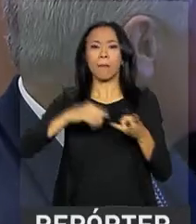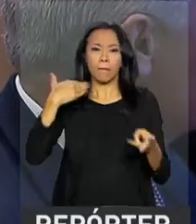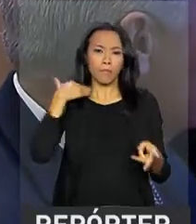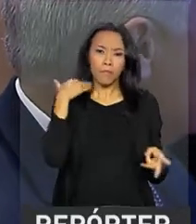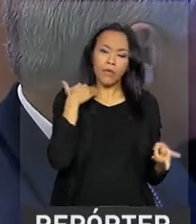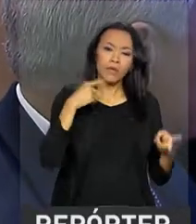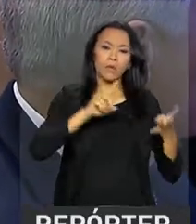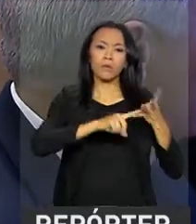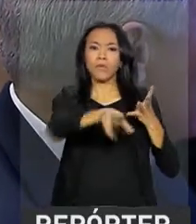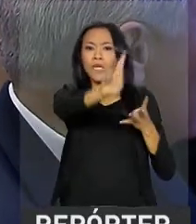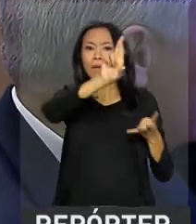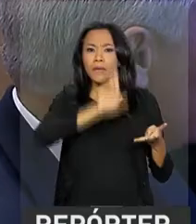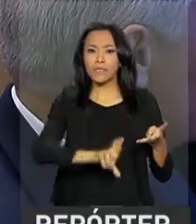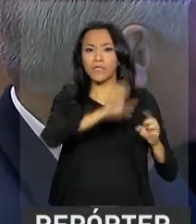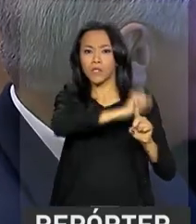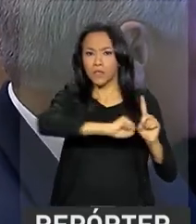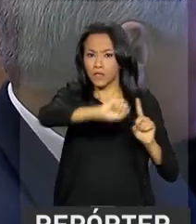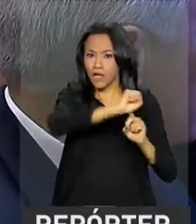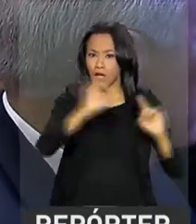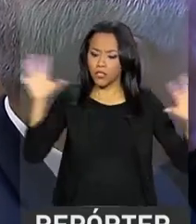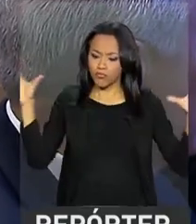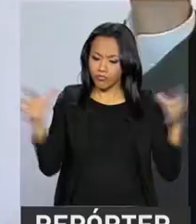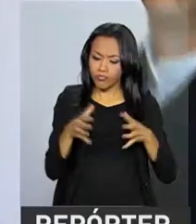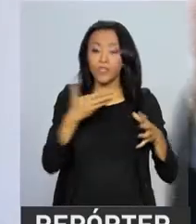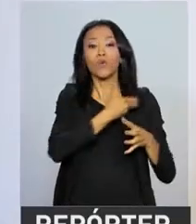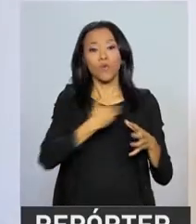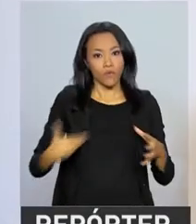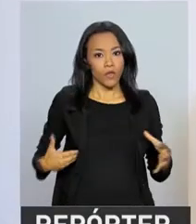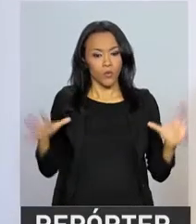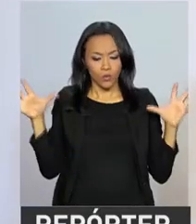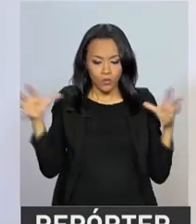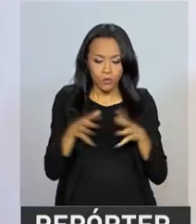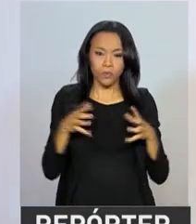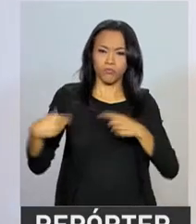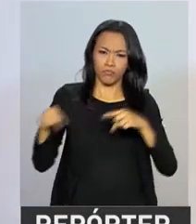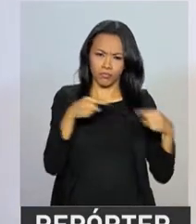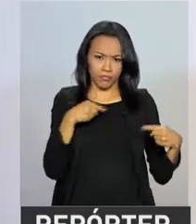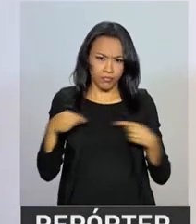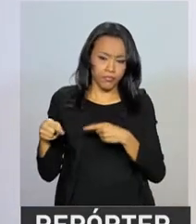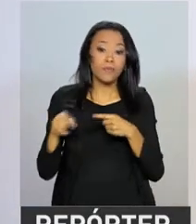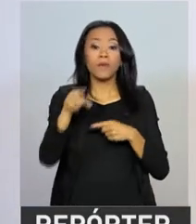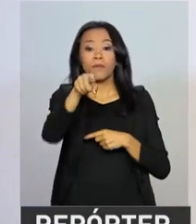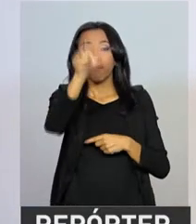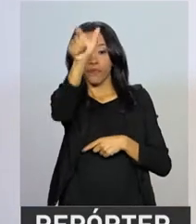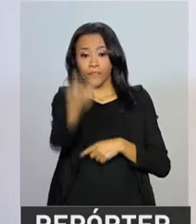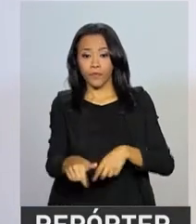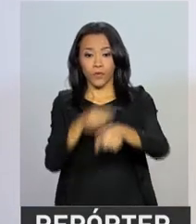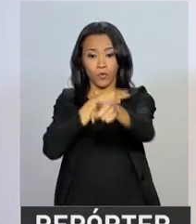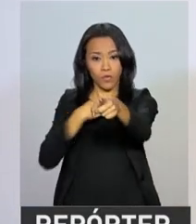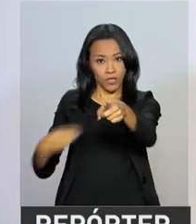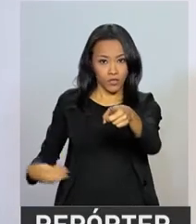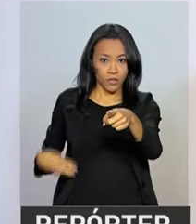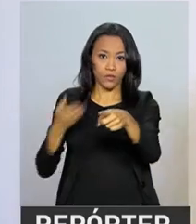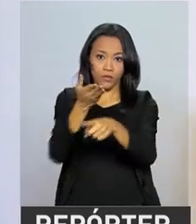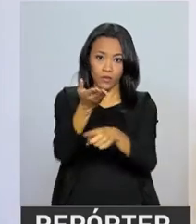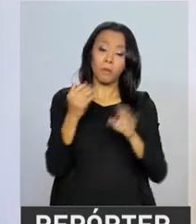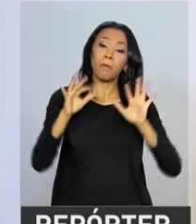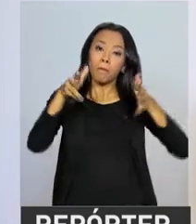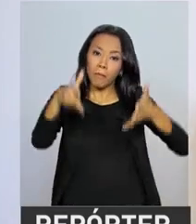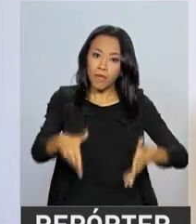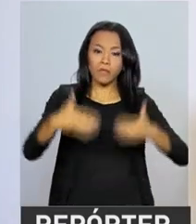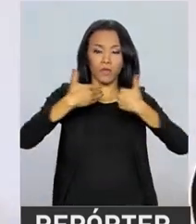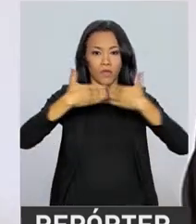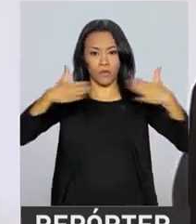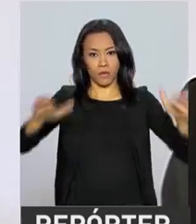representantes da sociedade civil e do governo o ministro da indústria comércio exterior e serviços participou da abertura